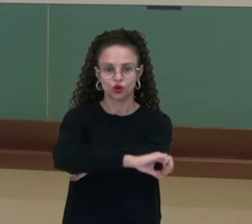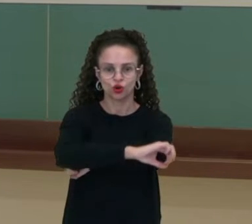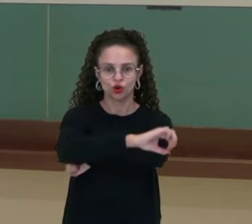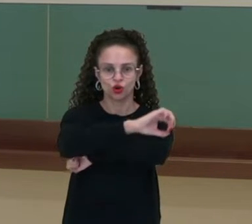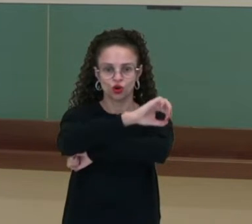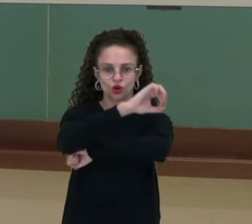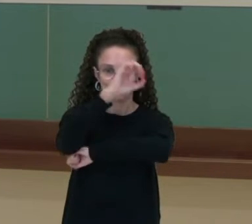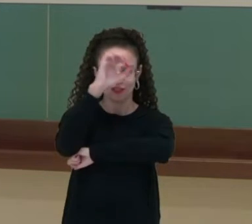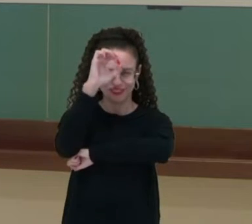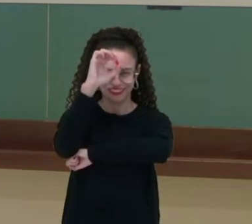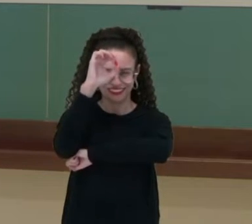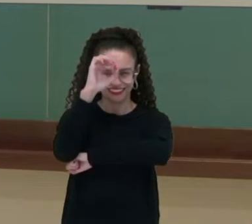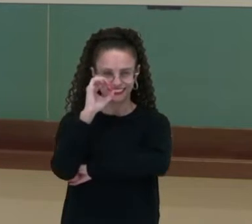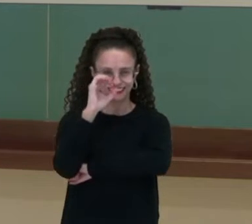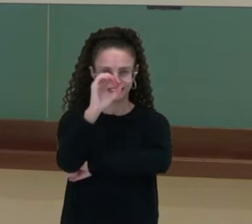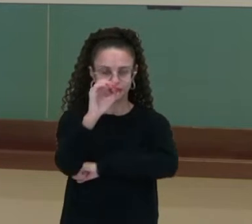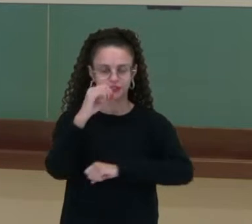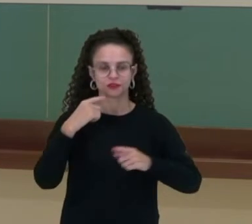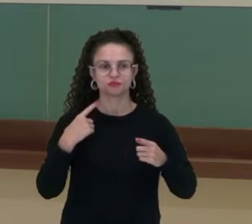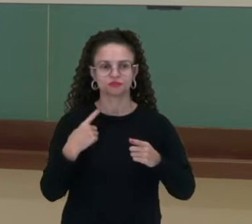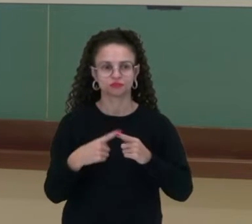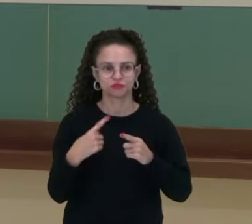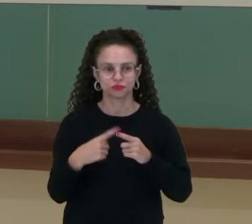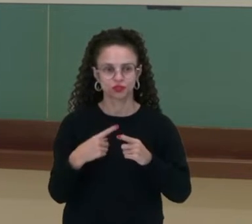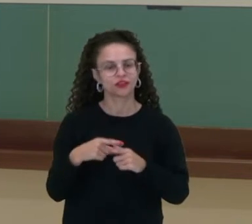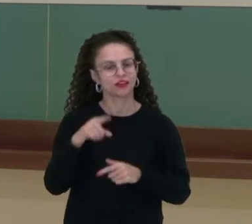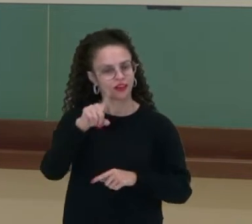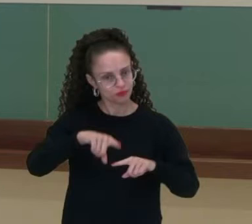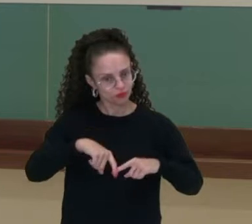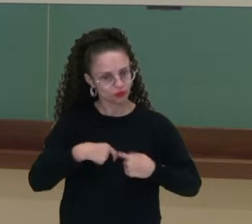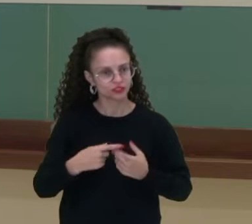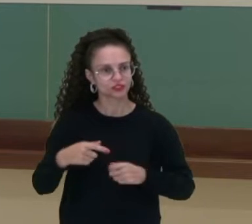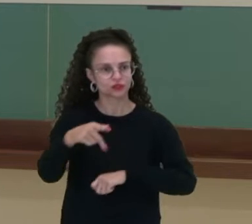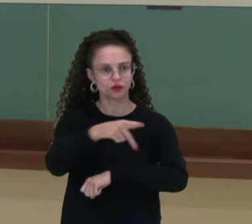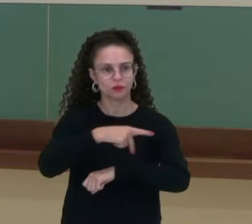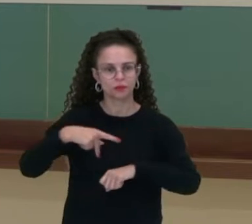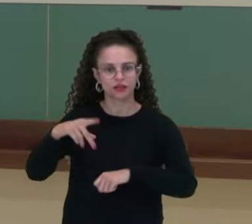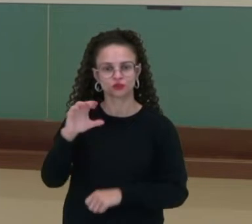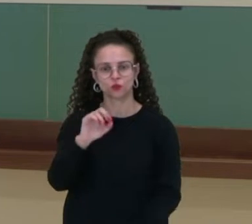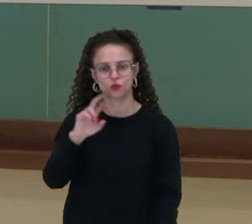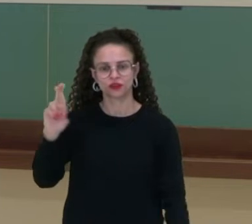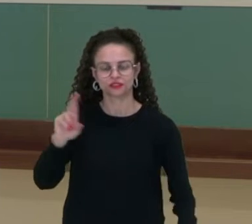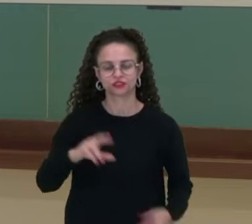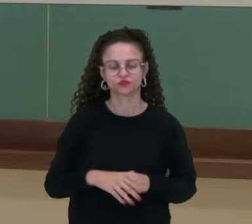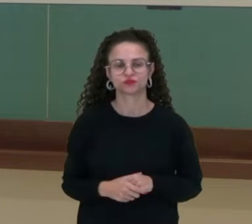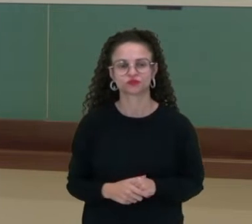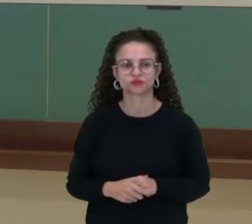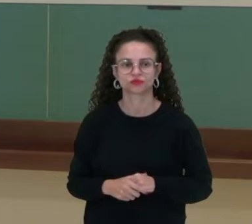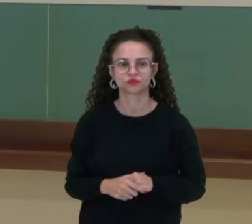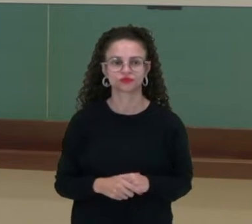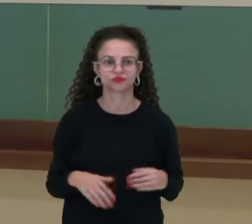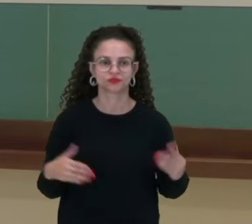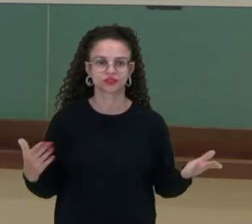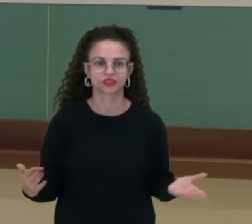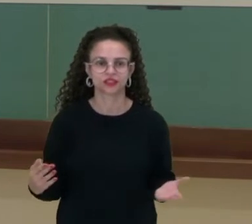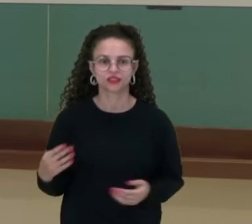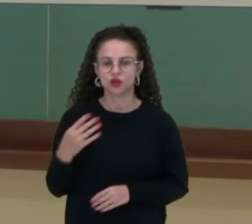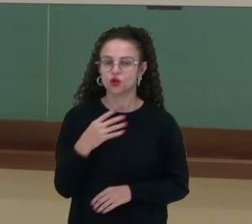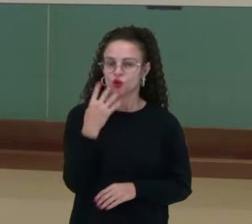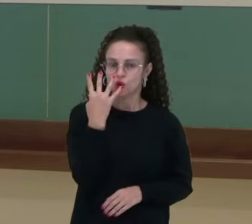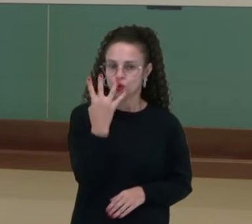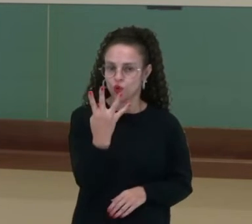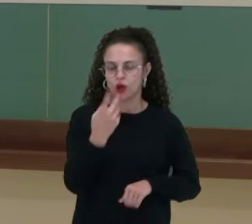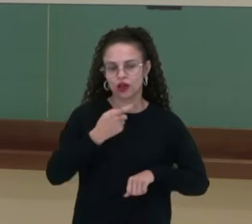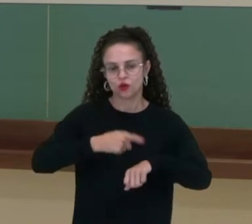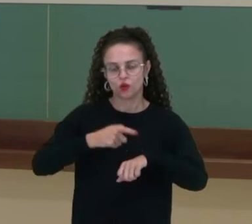o país mais a Oriente que tem, né? Então, por isso que é um país oriental, tá bom? Então, esses 4 fusos horários dentro do nosso território,